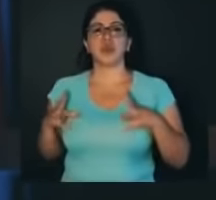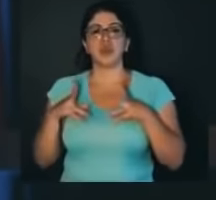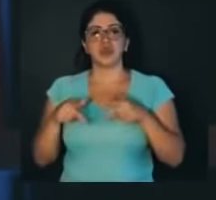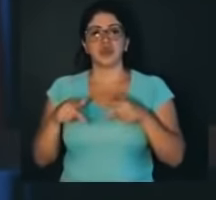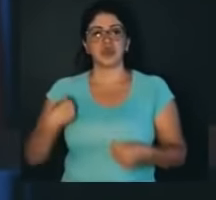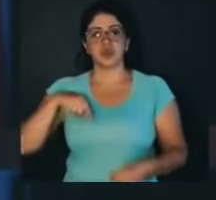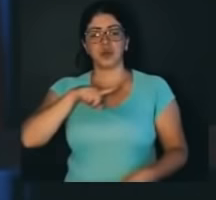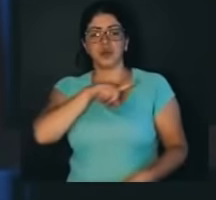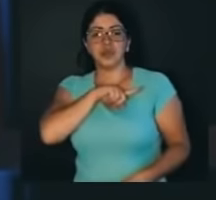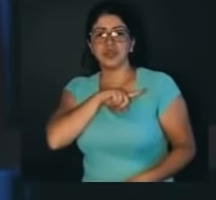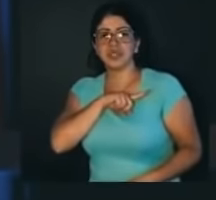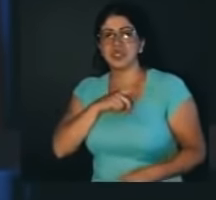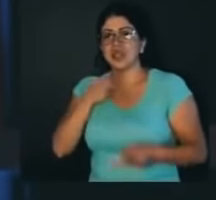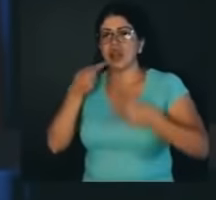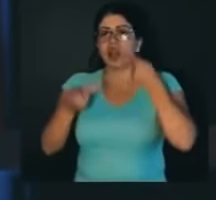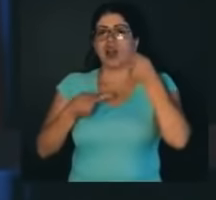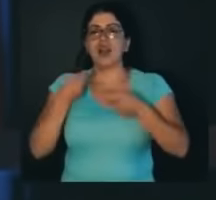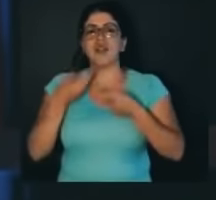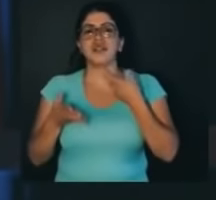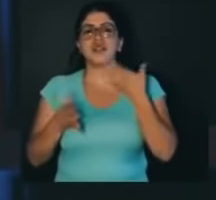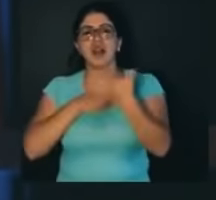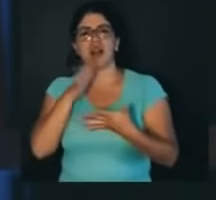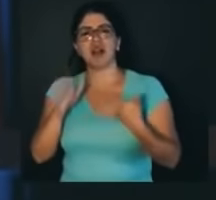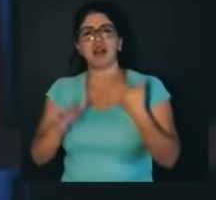que contamina o homem.